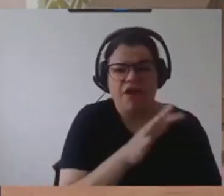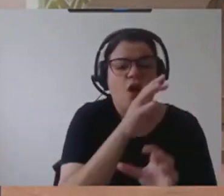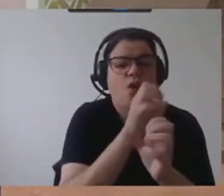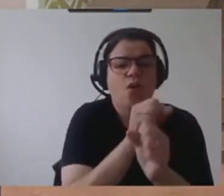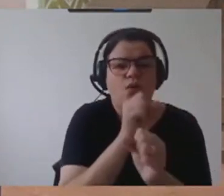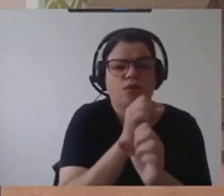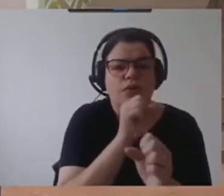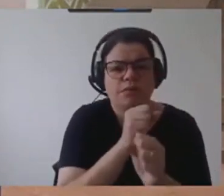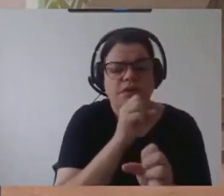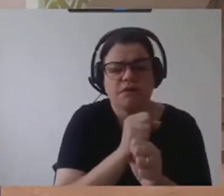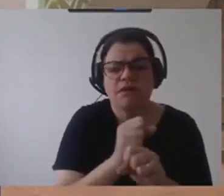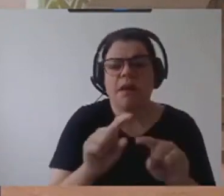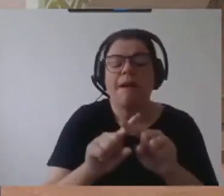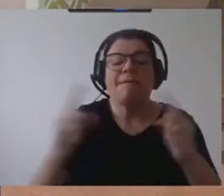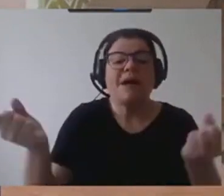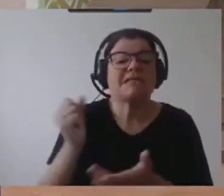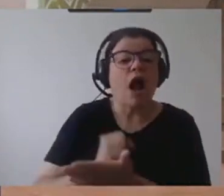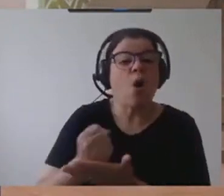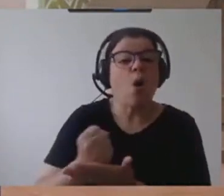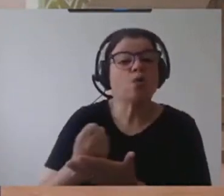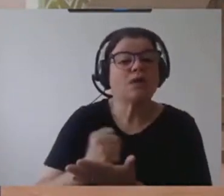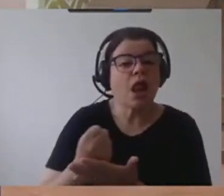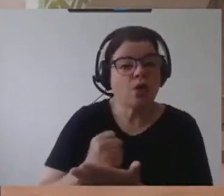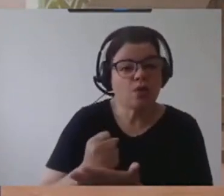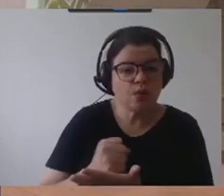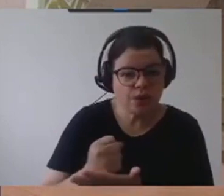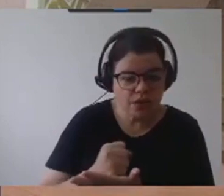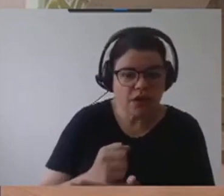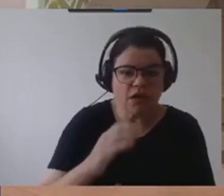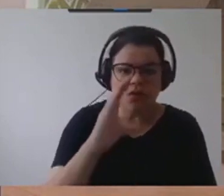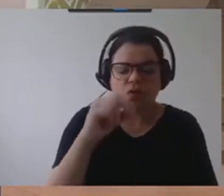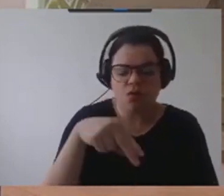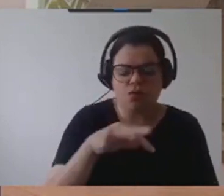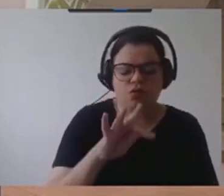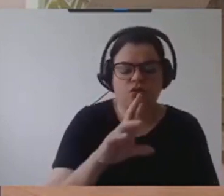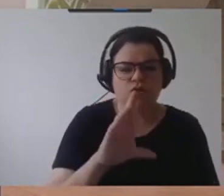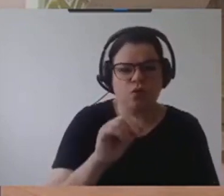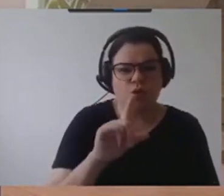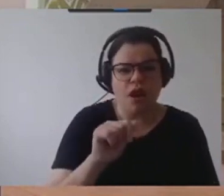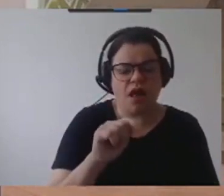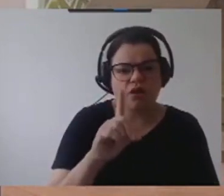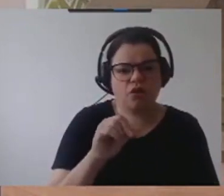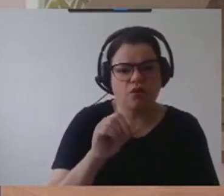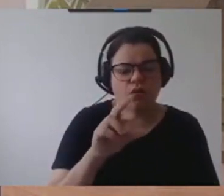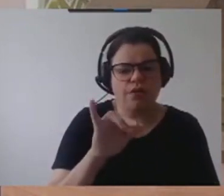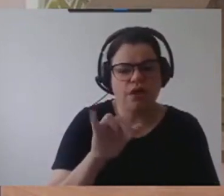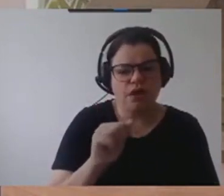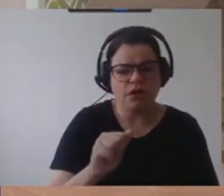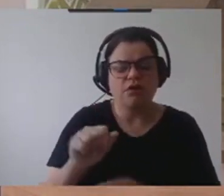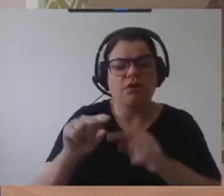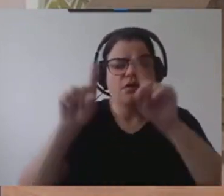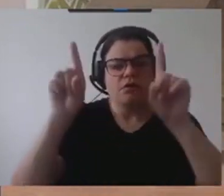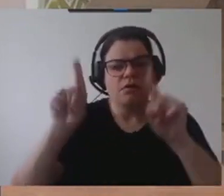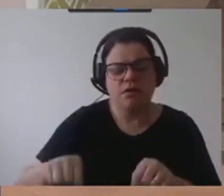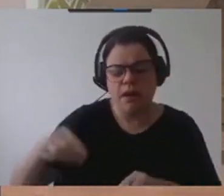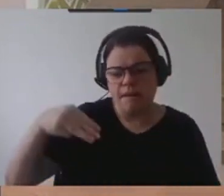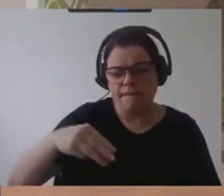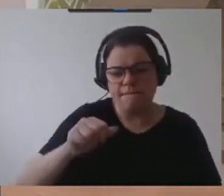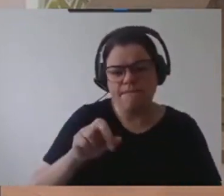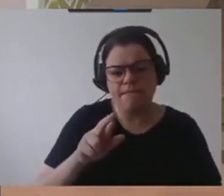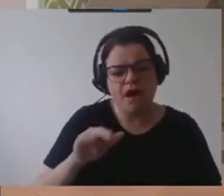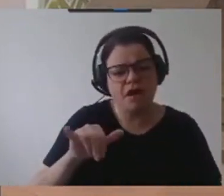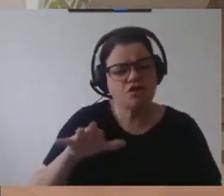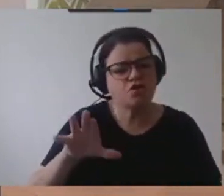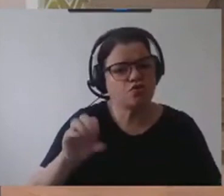nossa Controladoria e também do nosso setor de comunicação e aqui destaco na pessoa do nosso servidor Márcio que está ligado diretamente